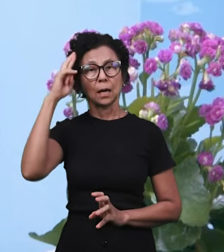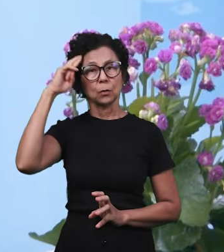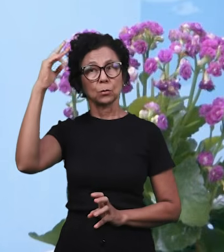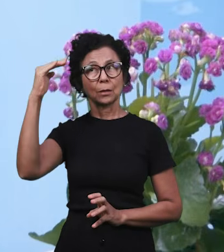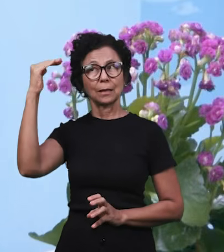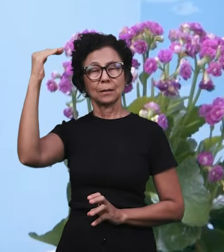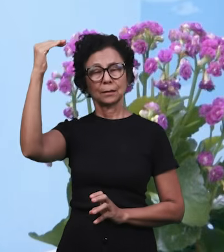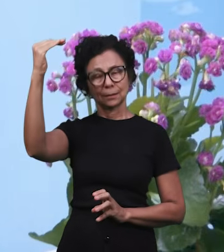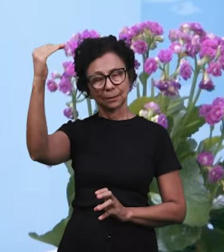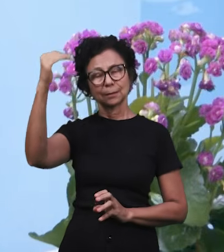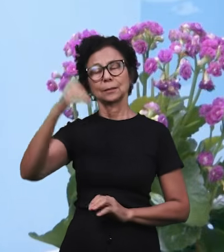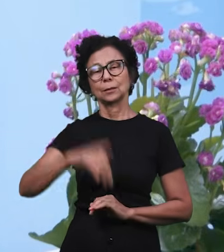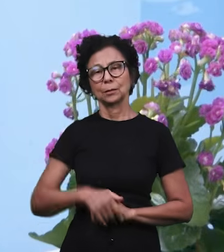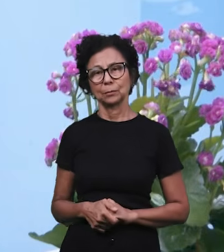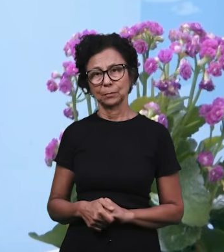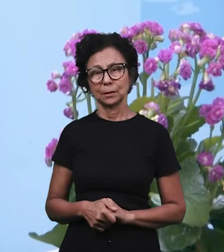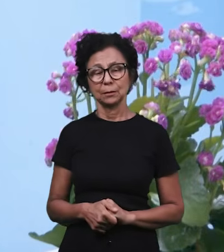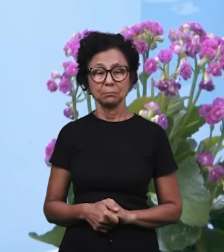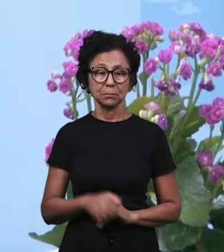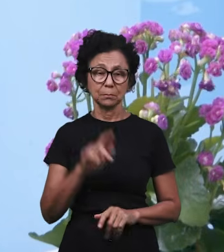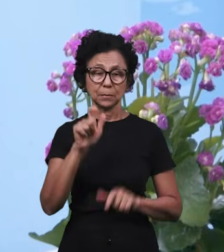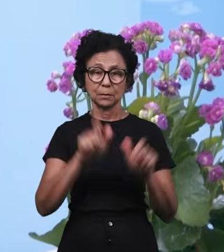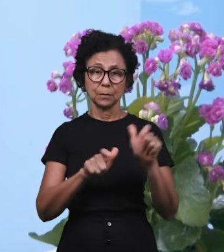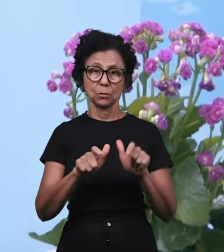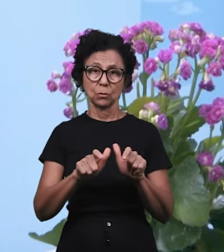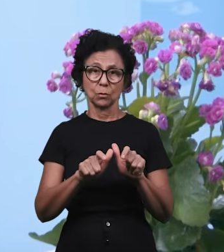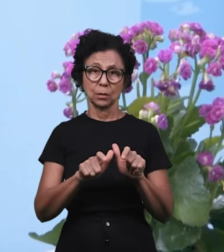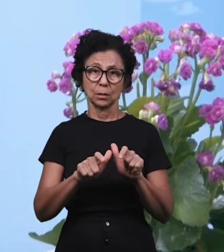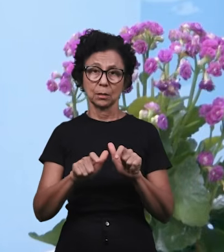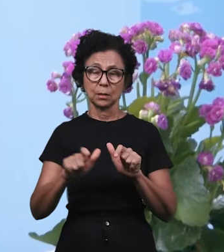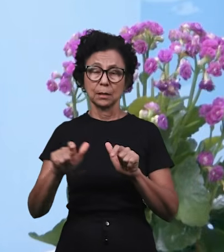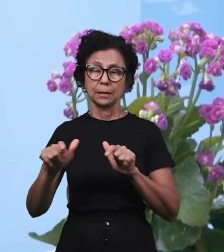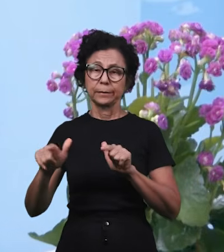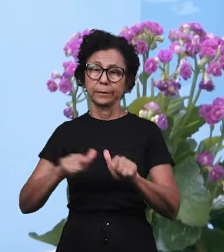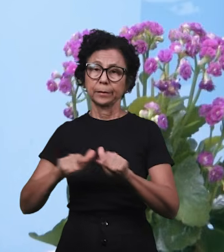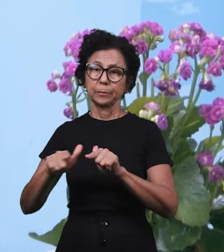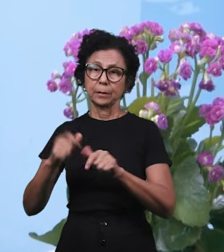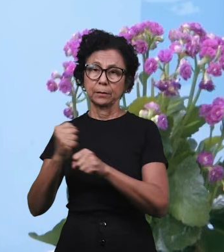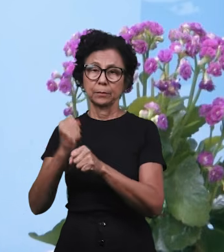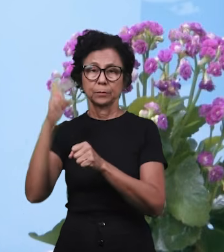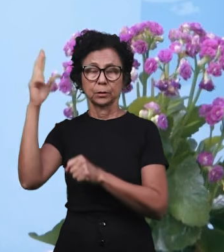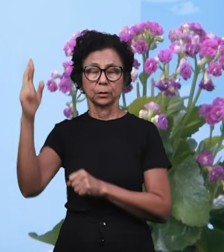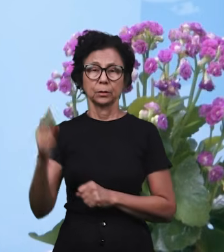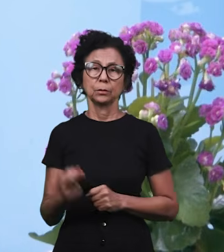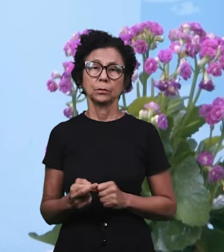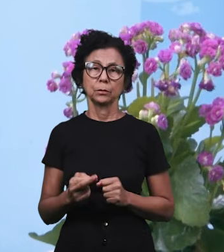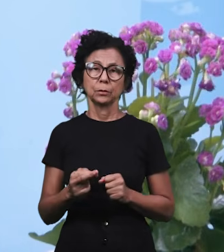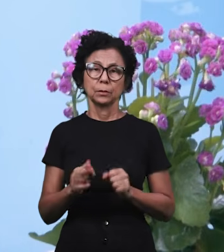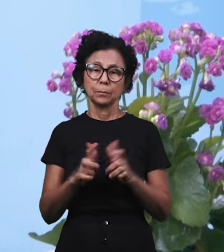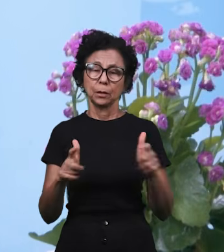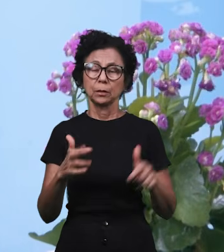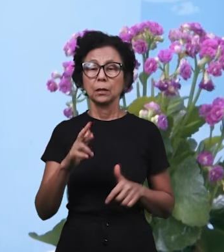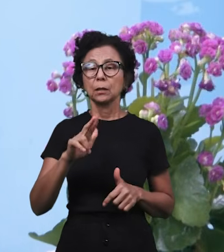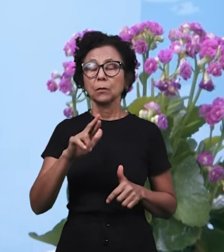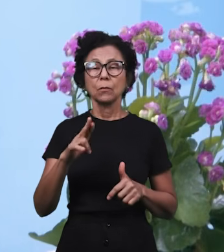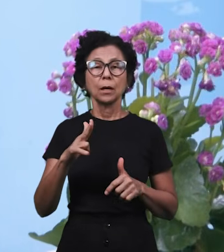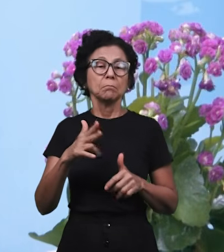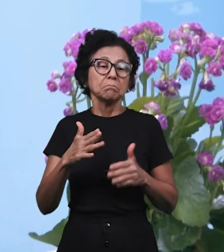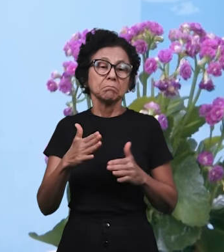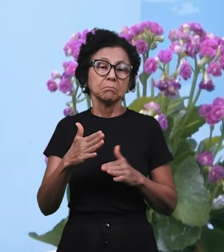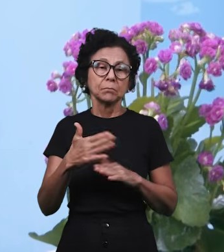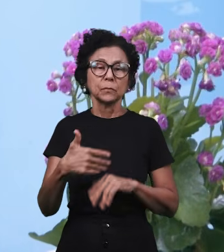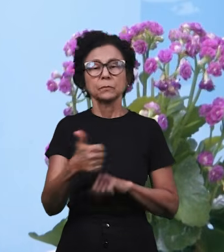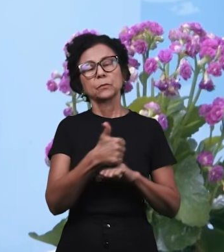frente. Porque a maioria não é profissional, né? Nós temos pastores, diáconos, que têm a nossa